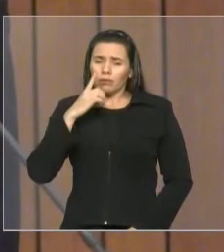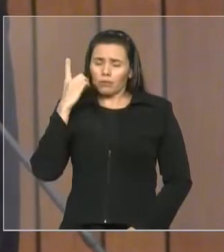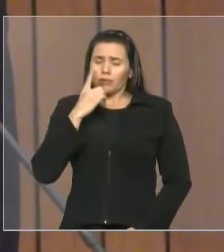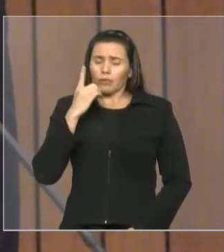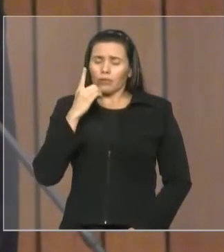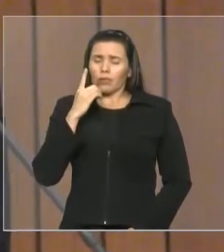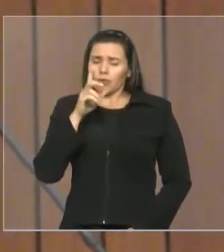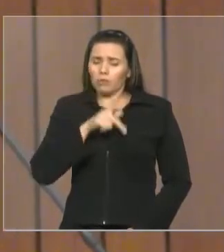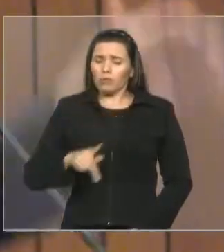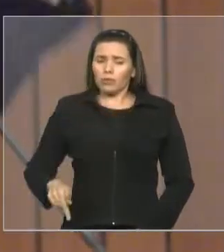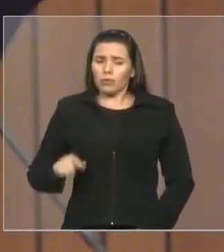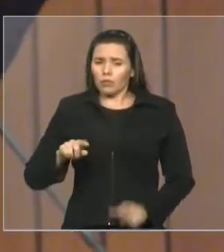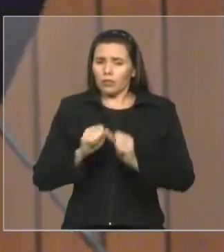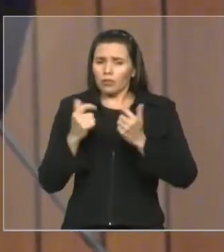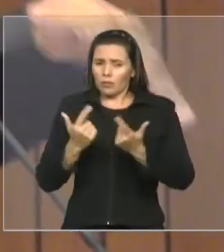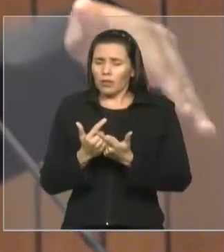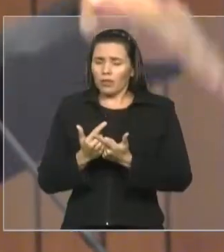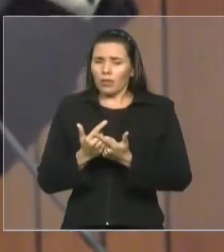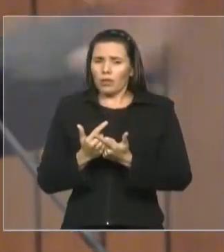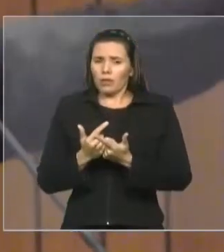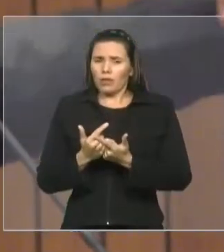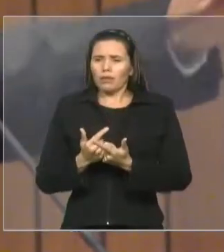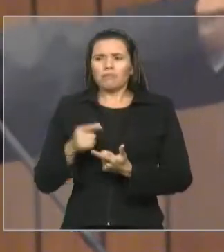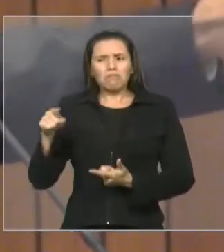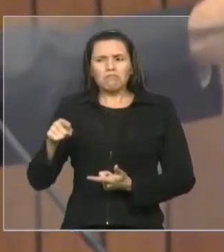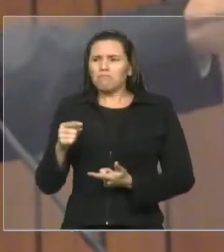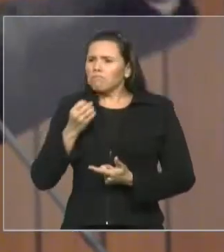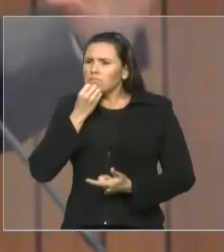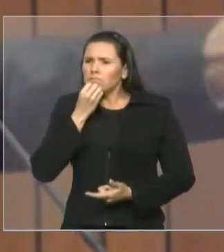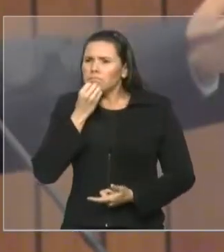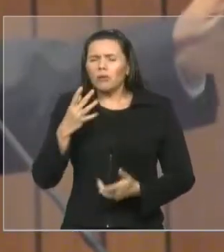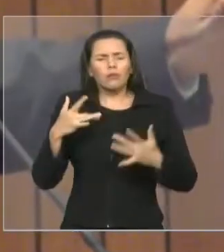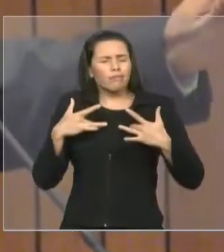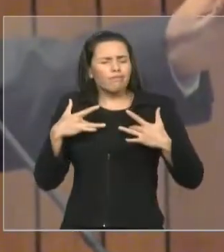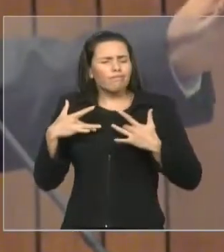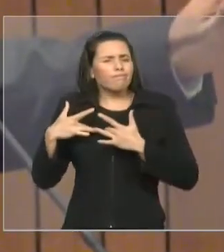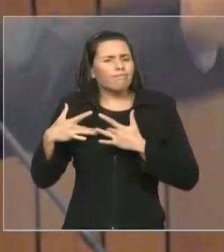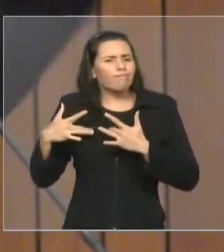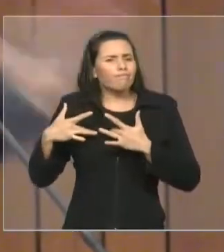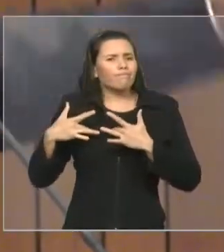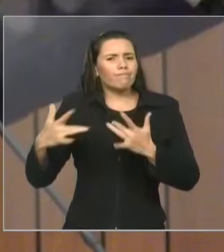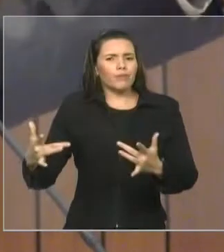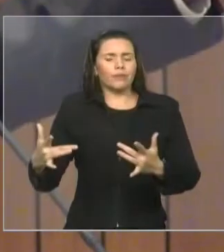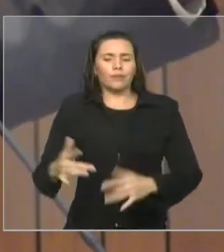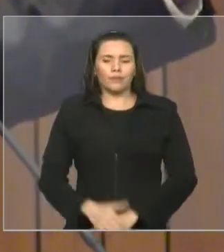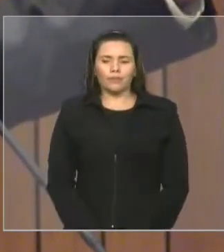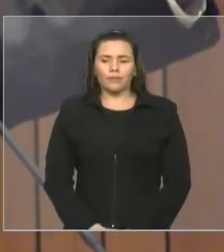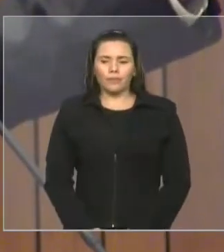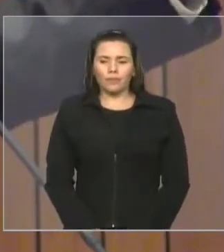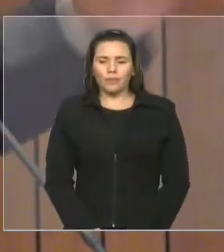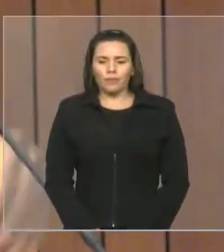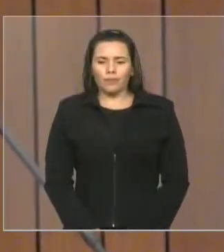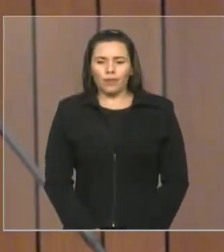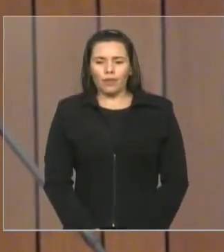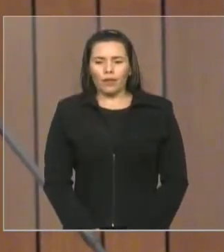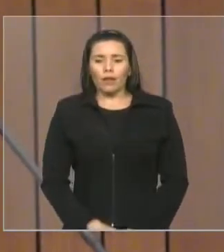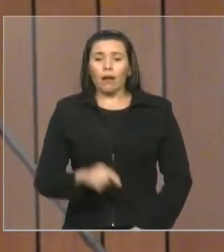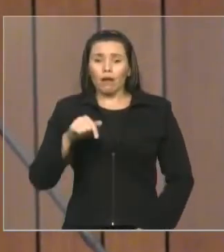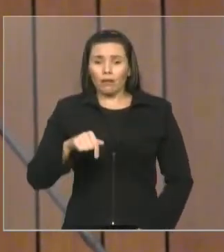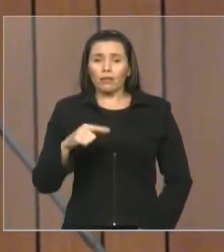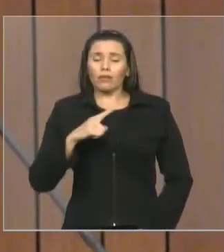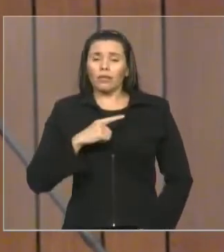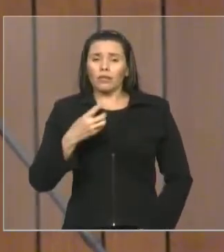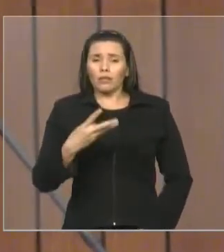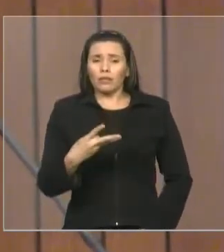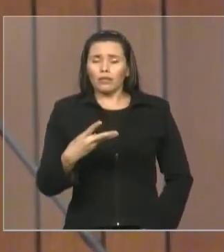a oposição. O governador Flávio Dino trouxe para esta casa 36 deputados da sua base. 36 deputados. Temos 6